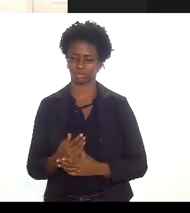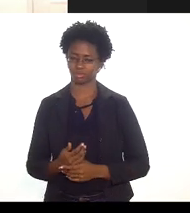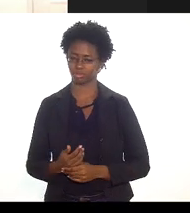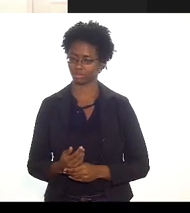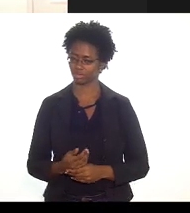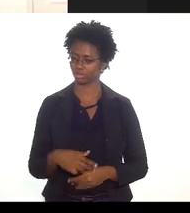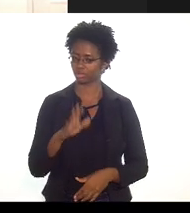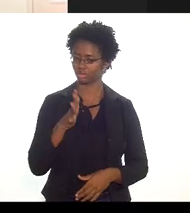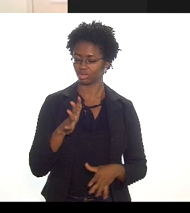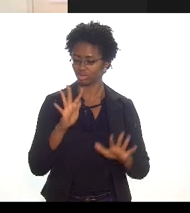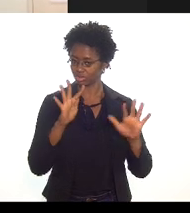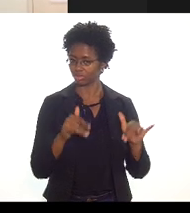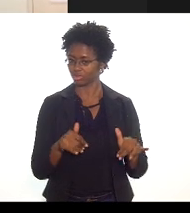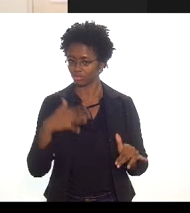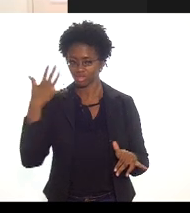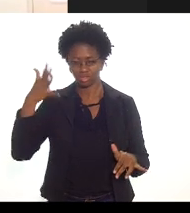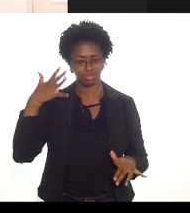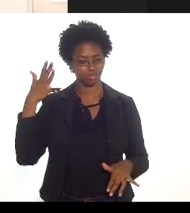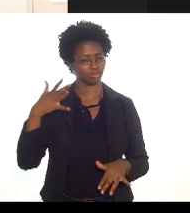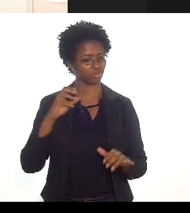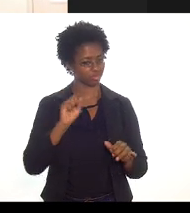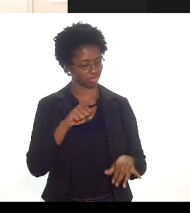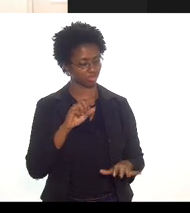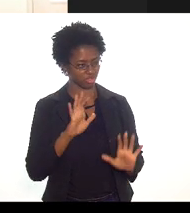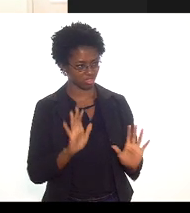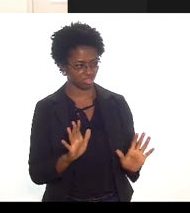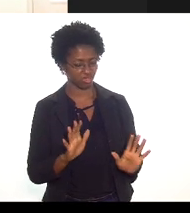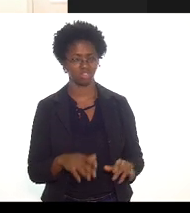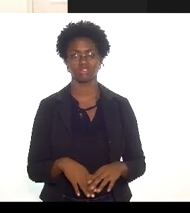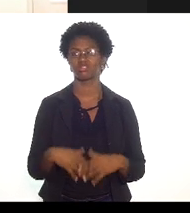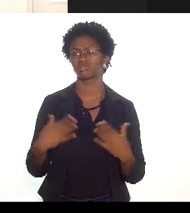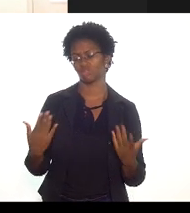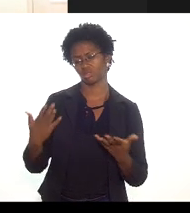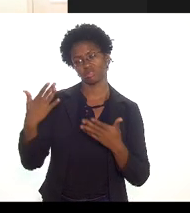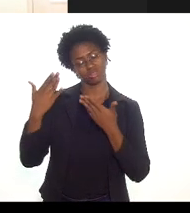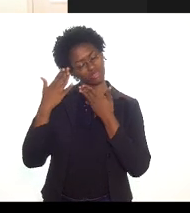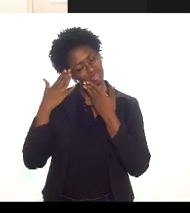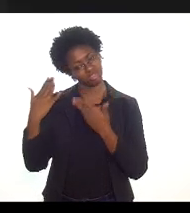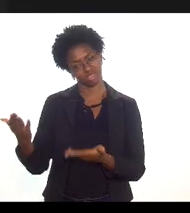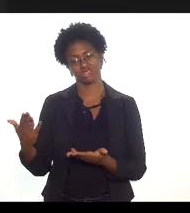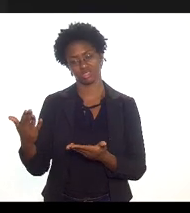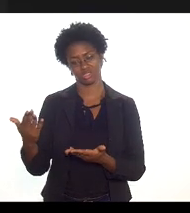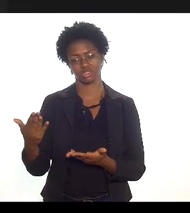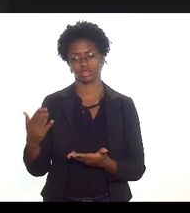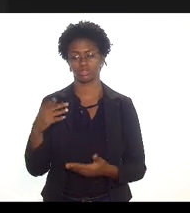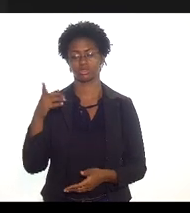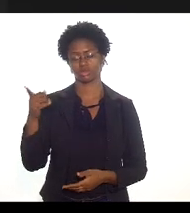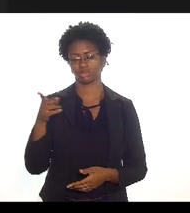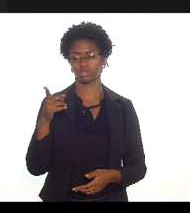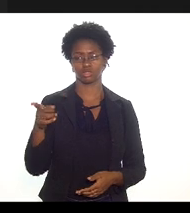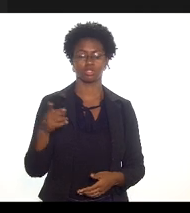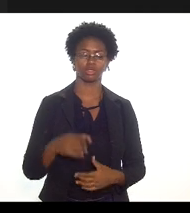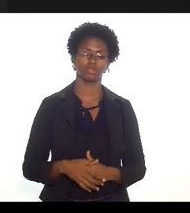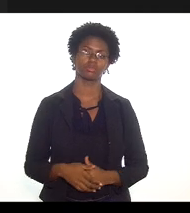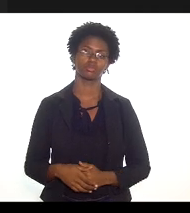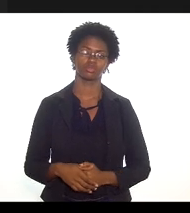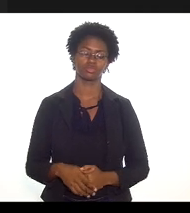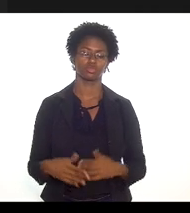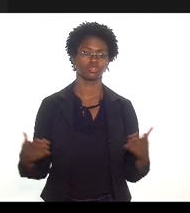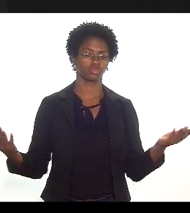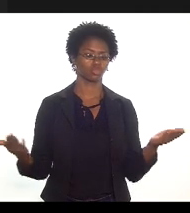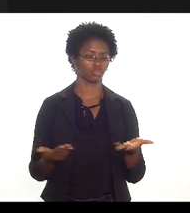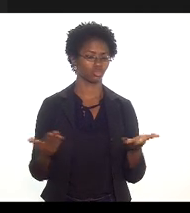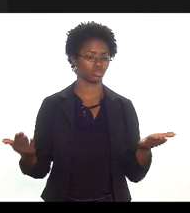O senhor terminou a sua explanação? Perfeito. Nós agradecemos, sim, então, perfeito, a secretaria. E nós vamos,